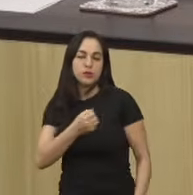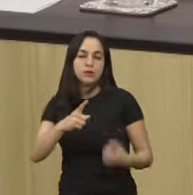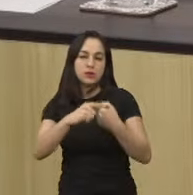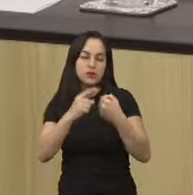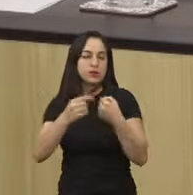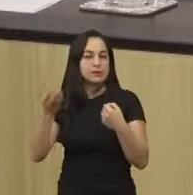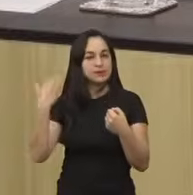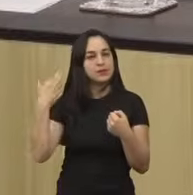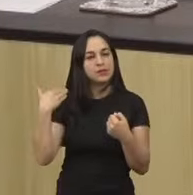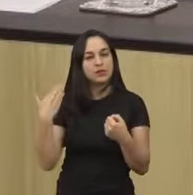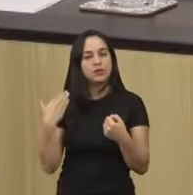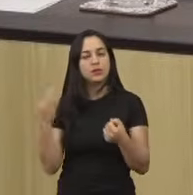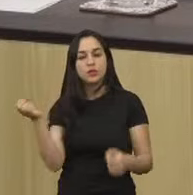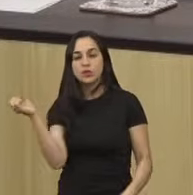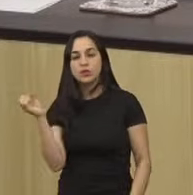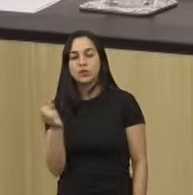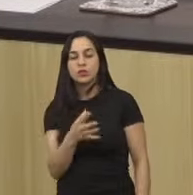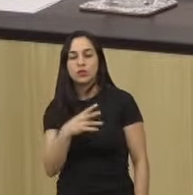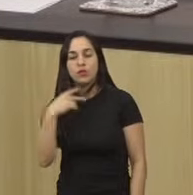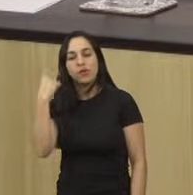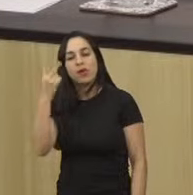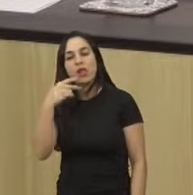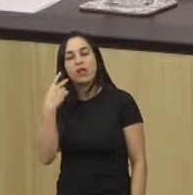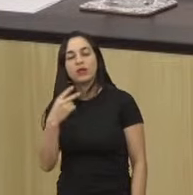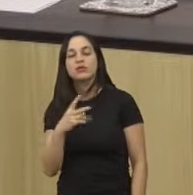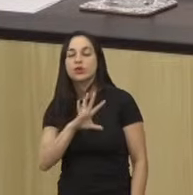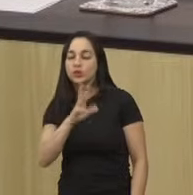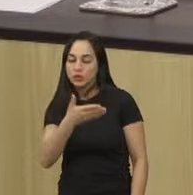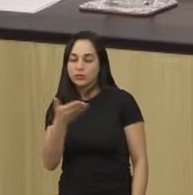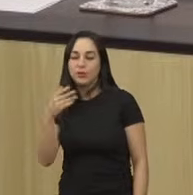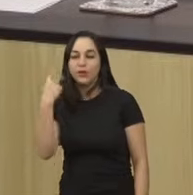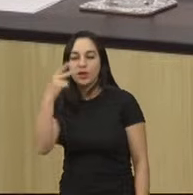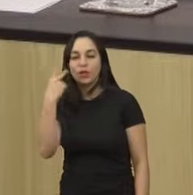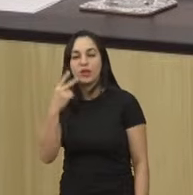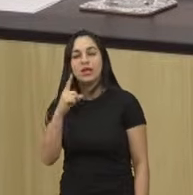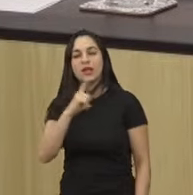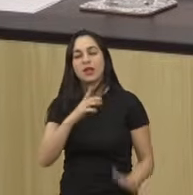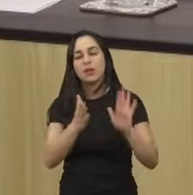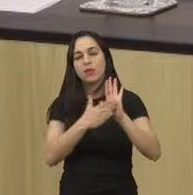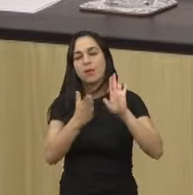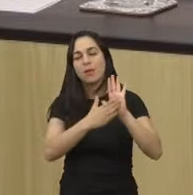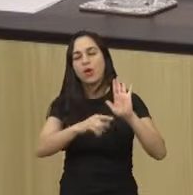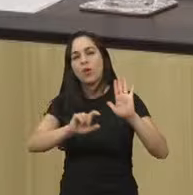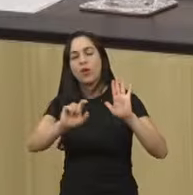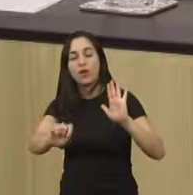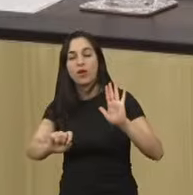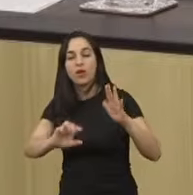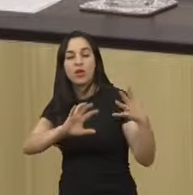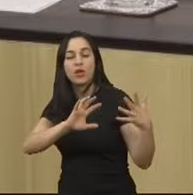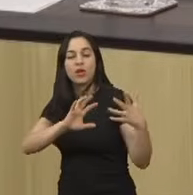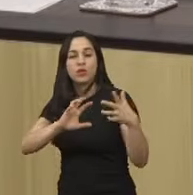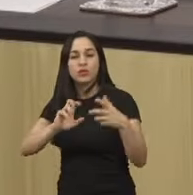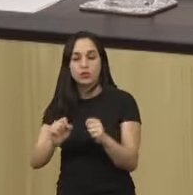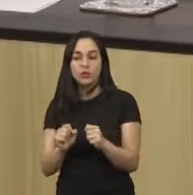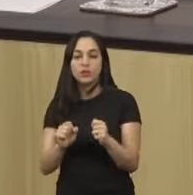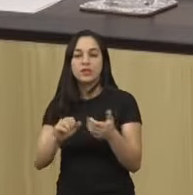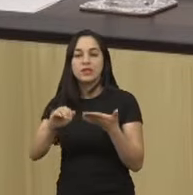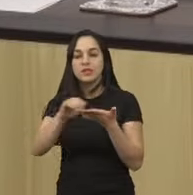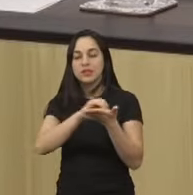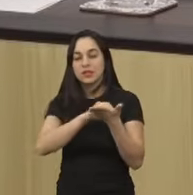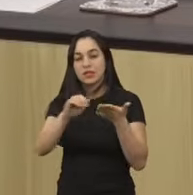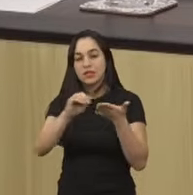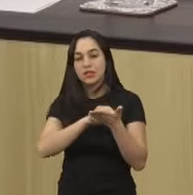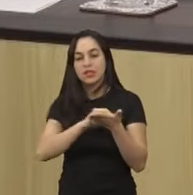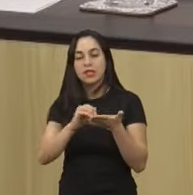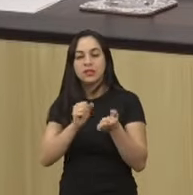posteriores. Nobres vereadores, a presente proposta de alteração tem como objetivo atender o apontamento da Secretaria de Assuntos